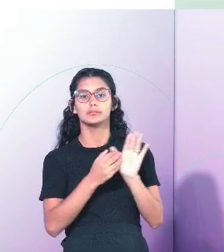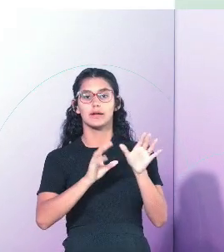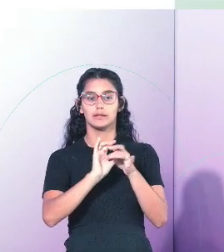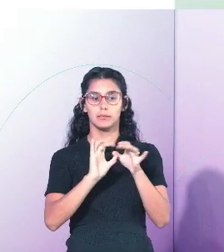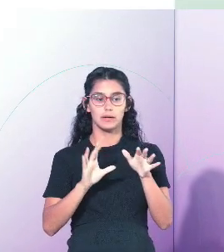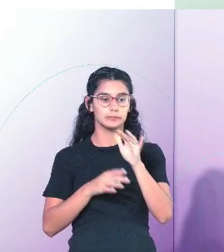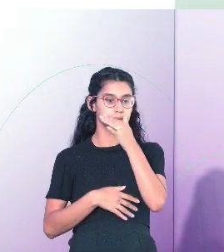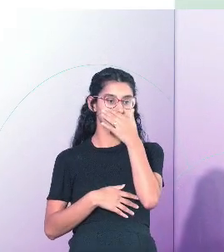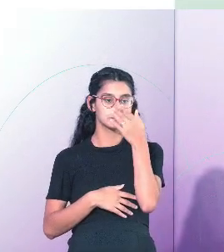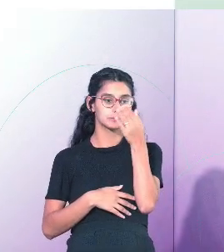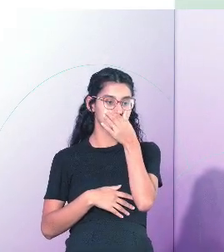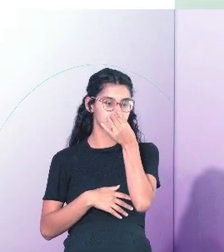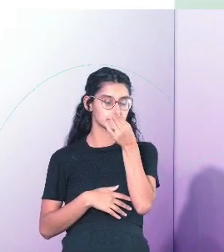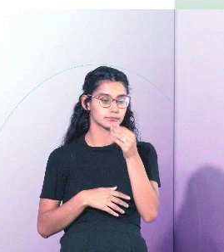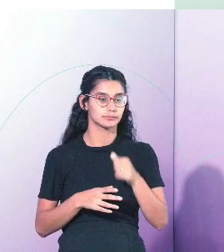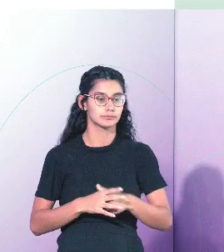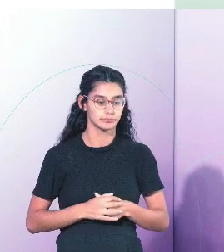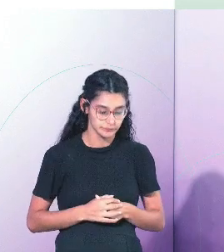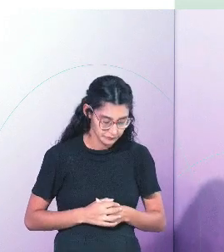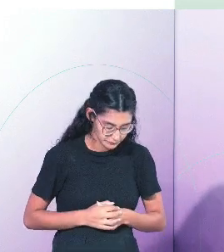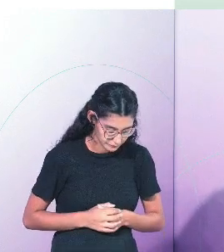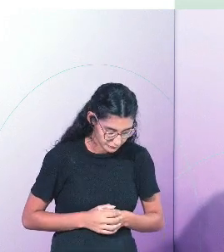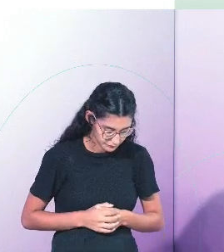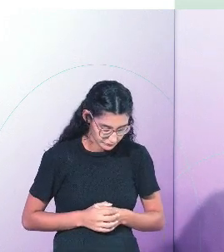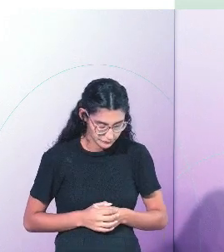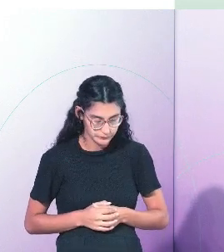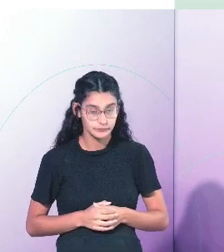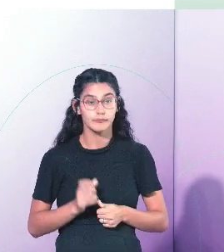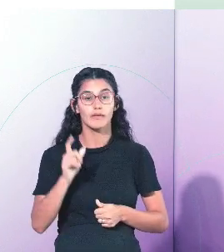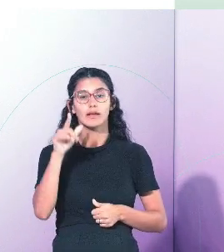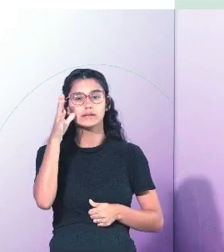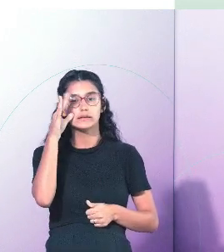disponibilizar. E o que é interessante aqui?